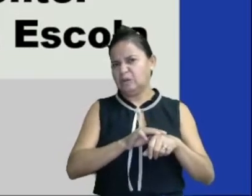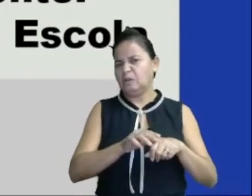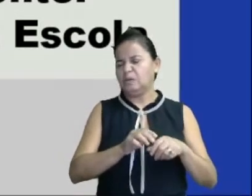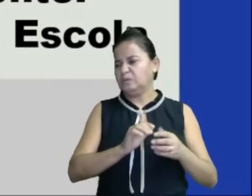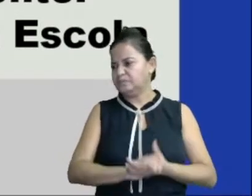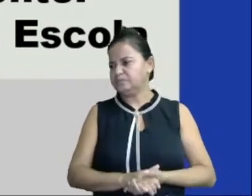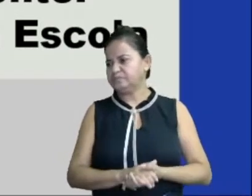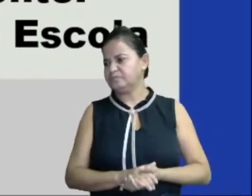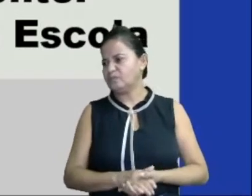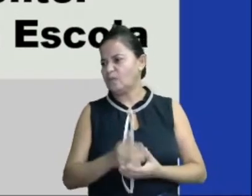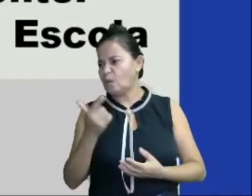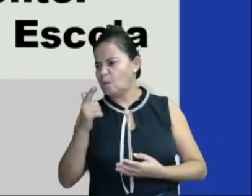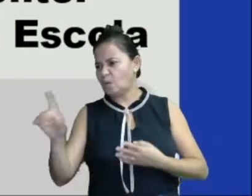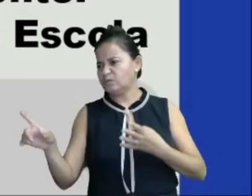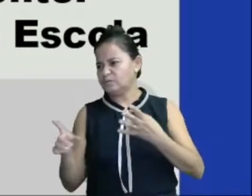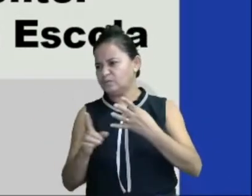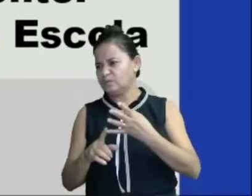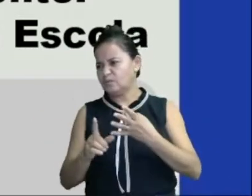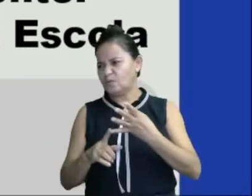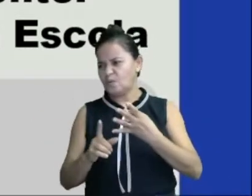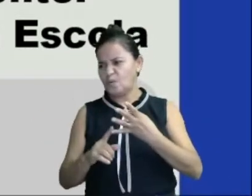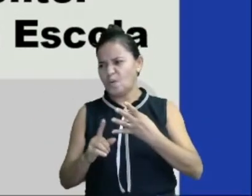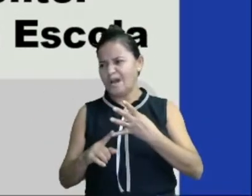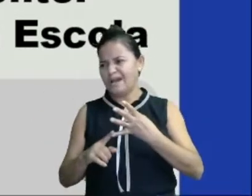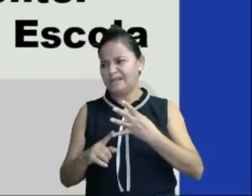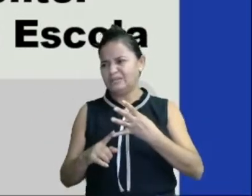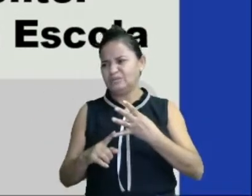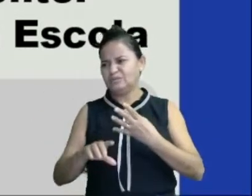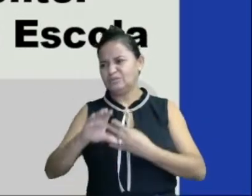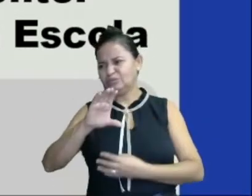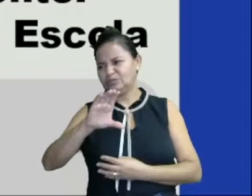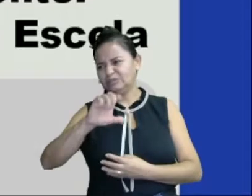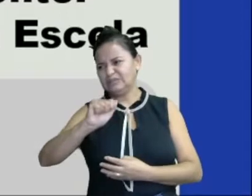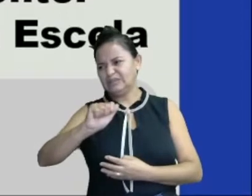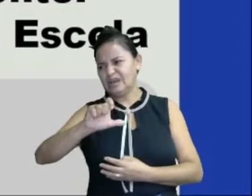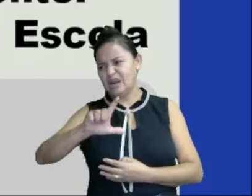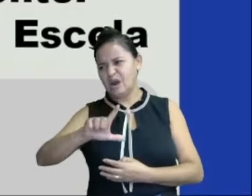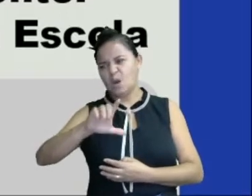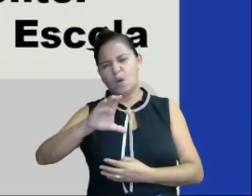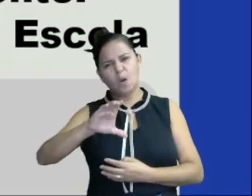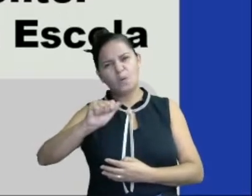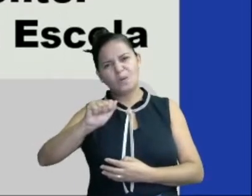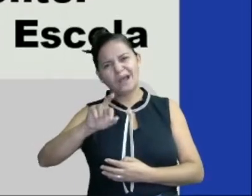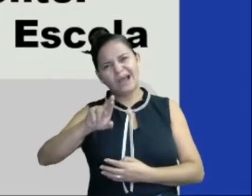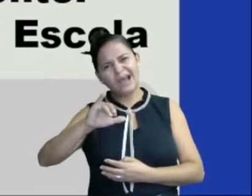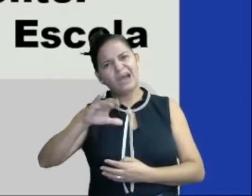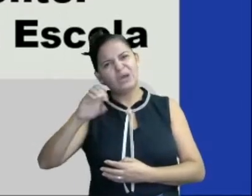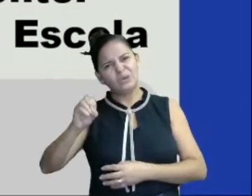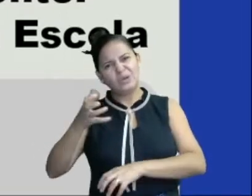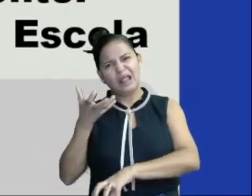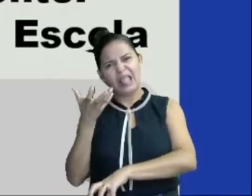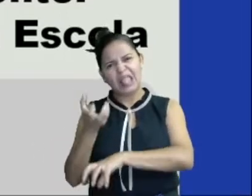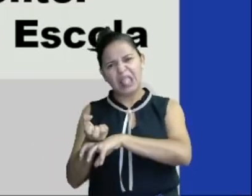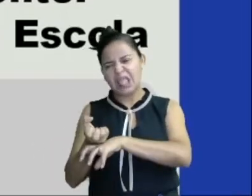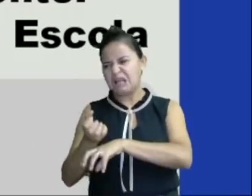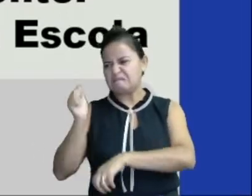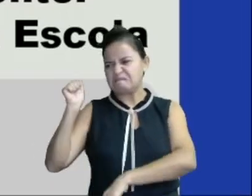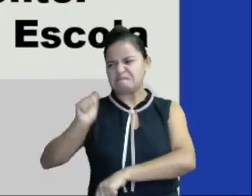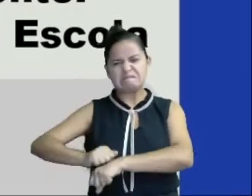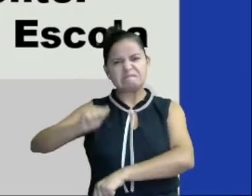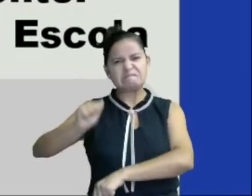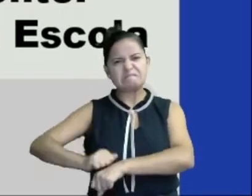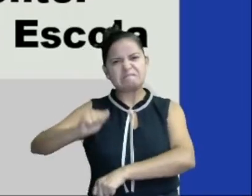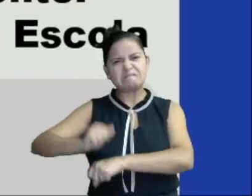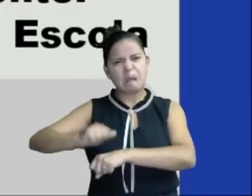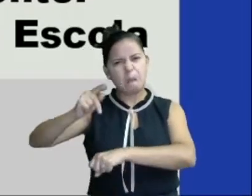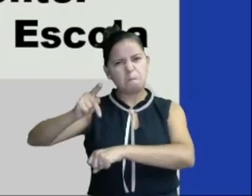sua composição, fazendo com que ele seja também um solo bastante permeável e seco, quando a gente compara lá também com